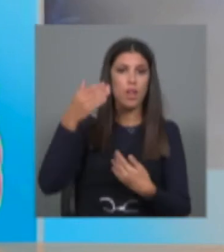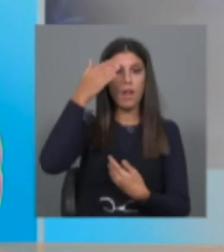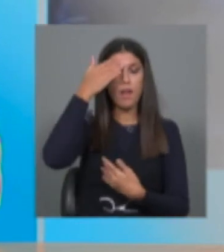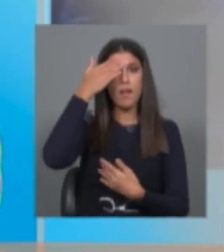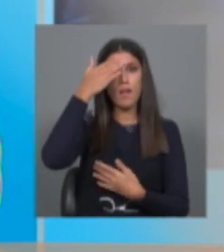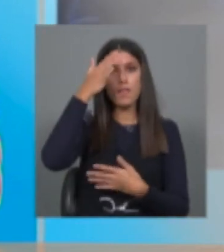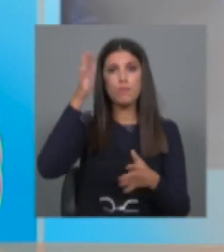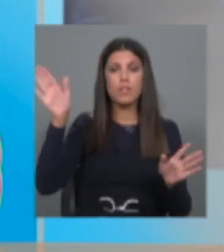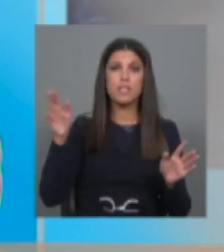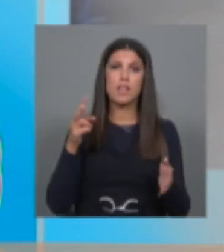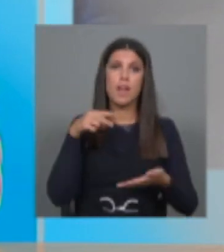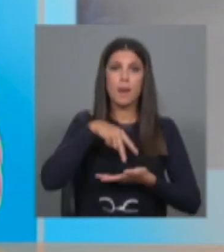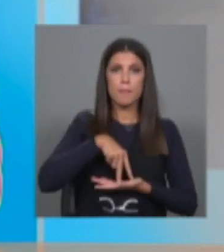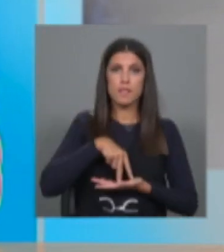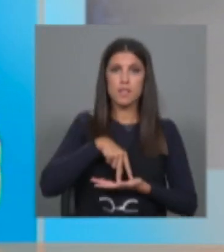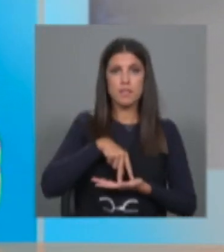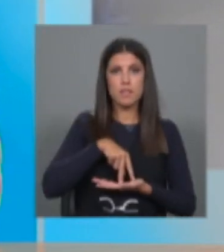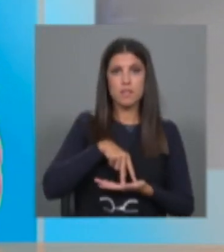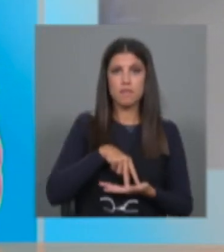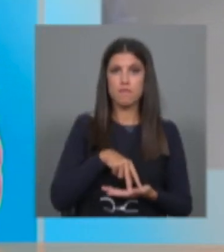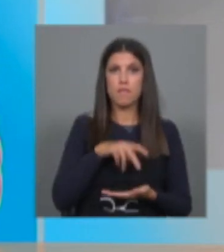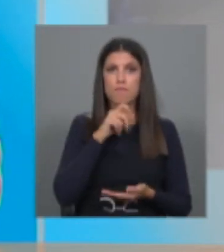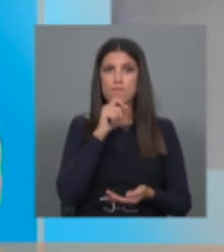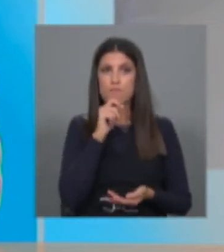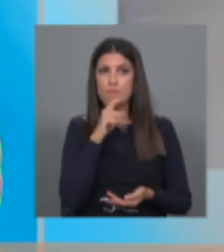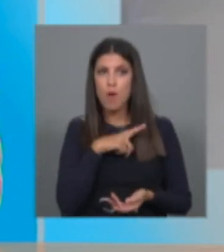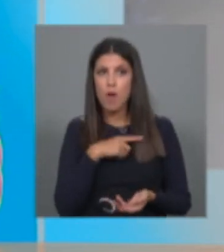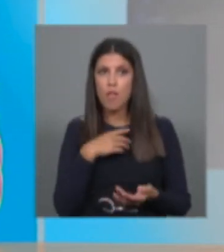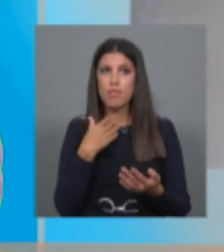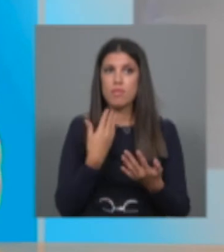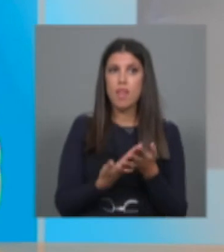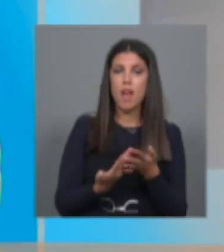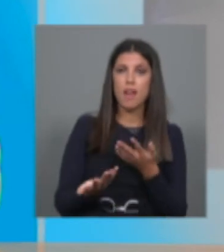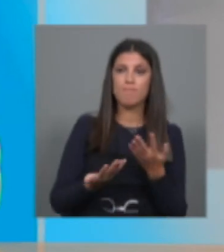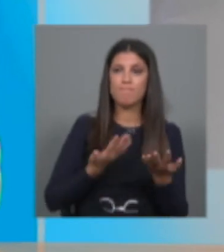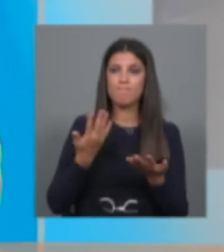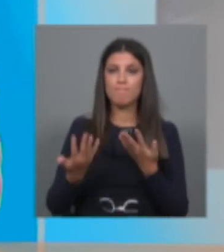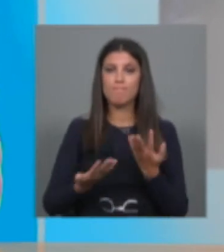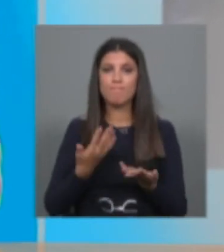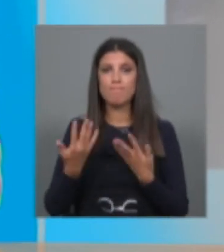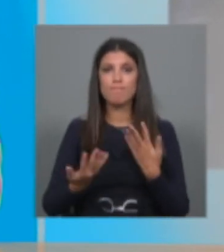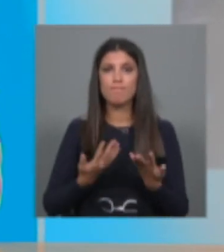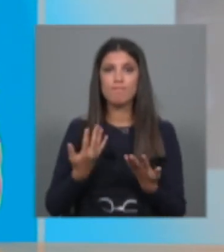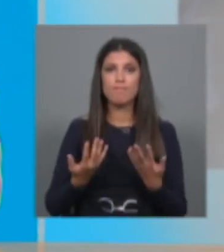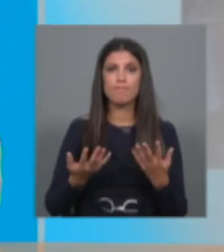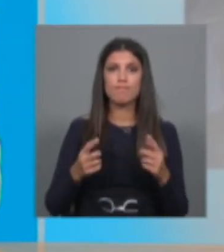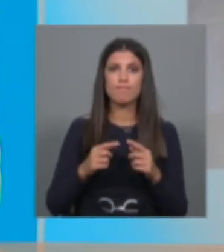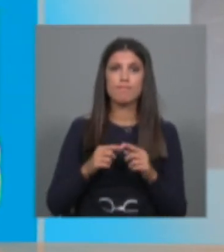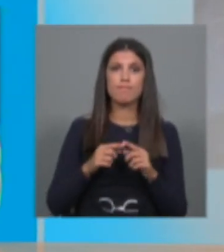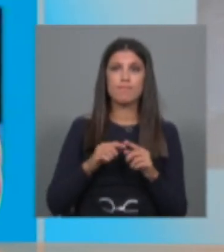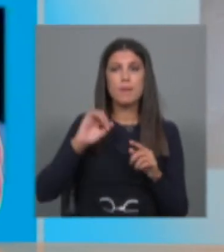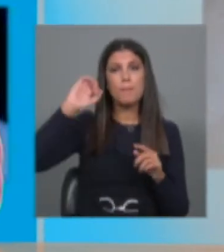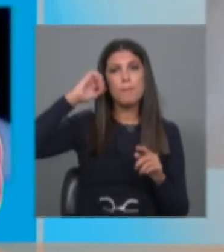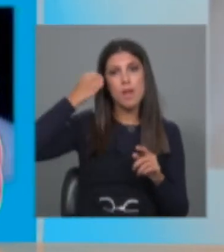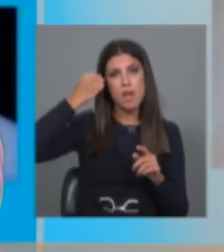representativa e isso também pode ter um aspecto muito perverso e muito